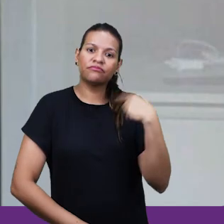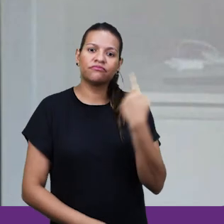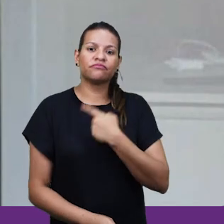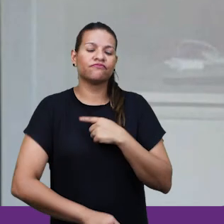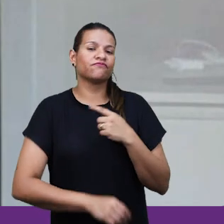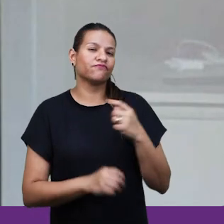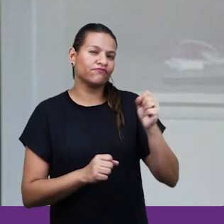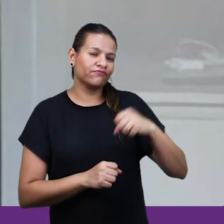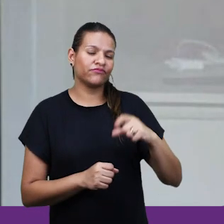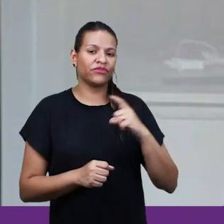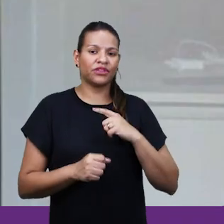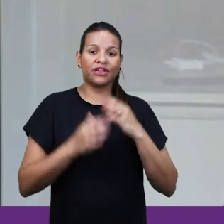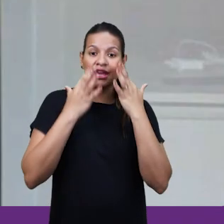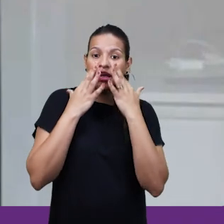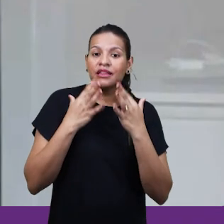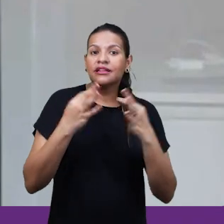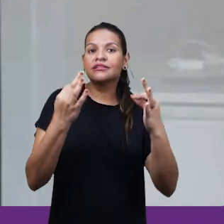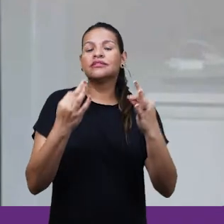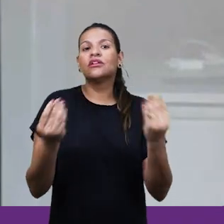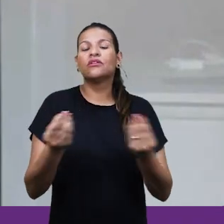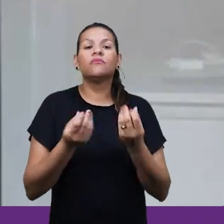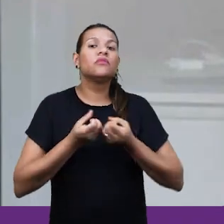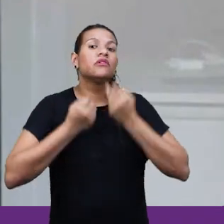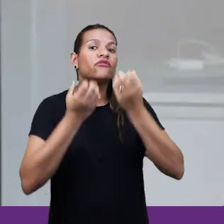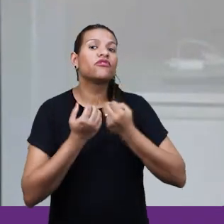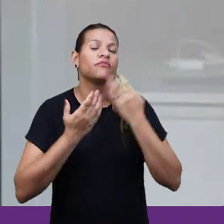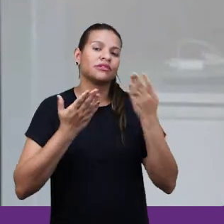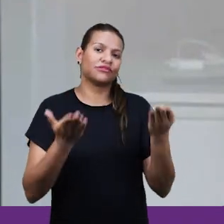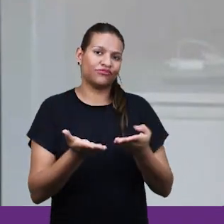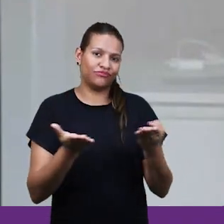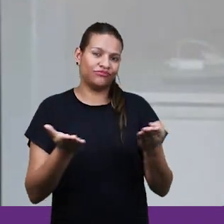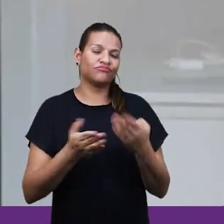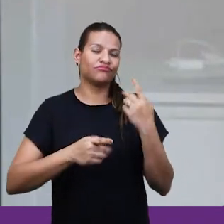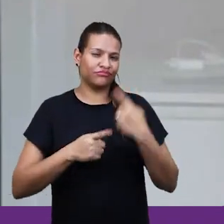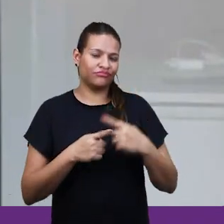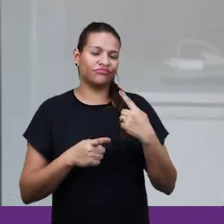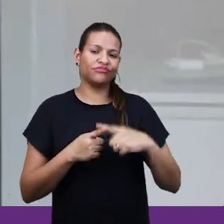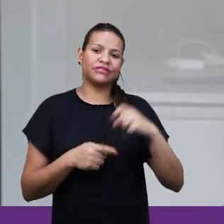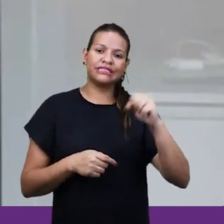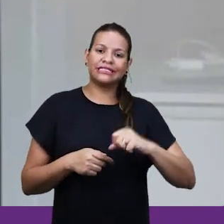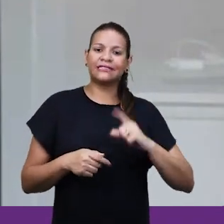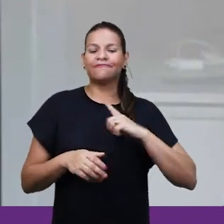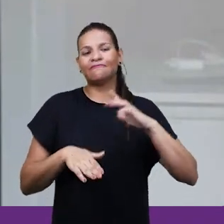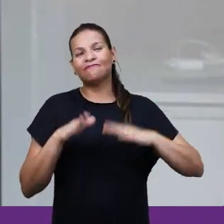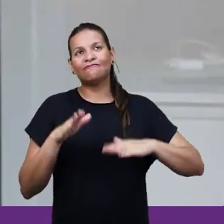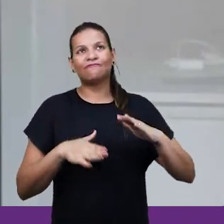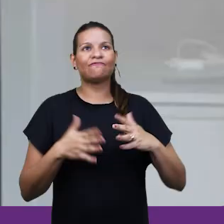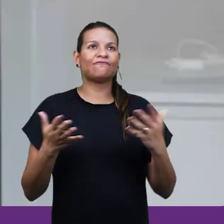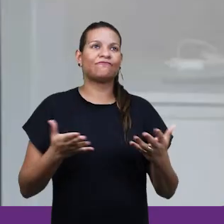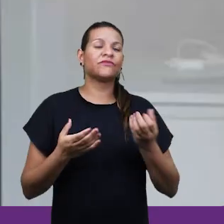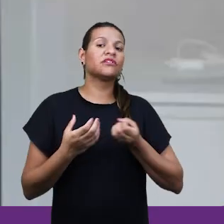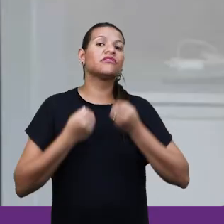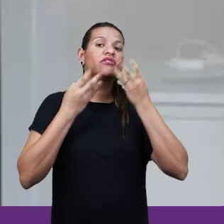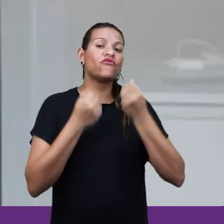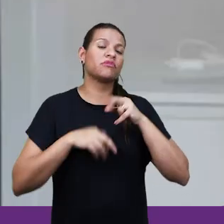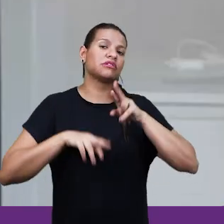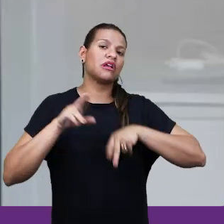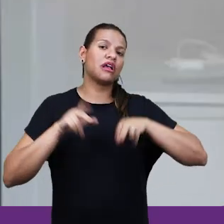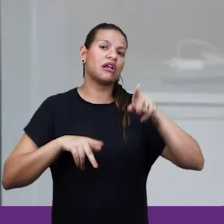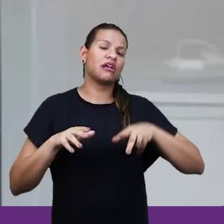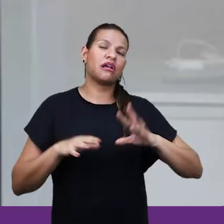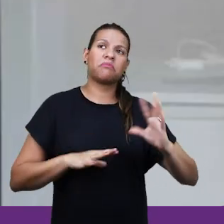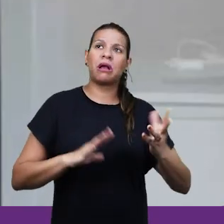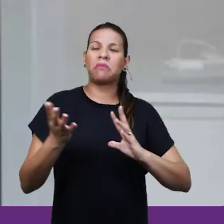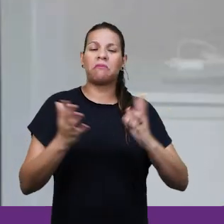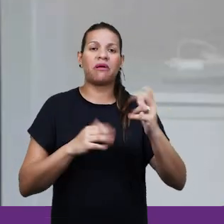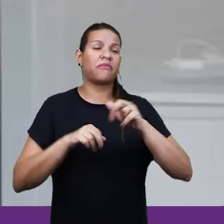gente tenha esse olhar mais crítico, né, diante da informação hoje em dia, porque a gente tem esse momento em que as informações surgem